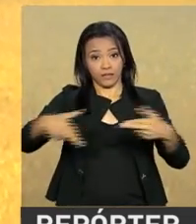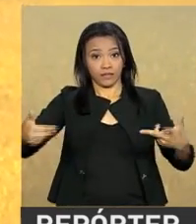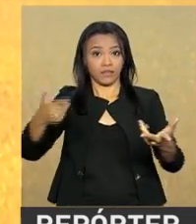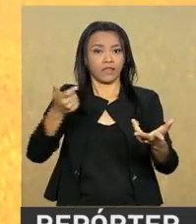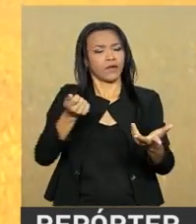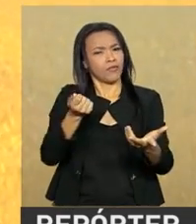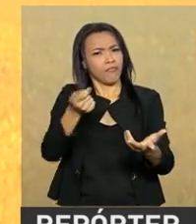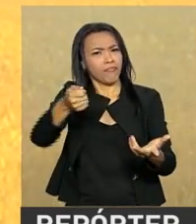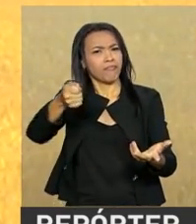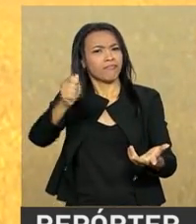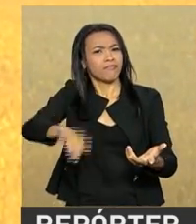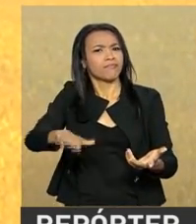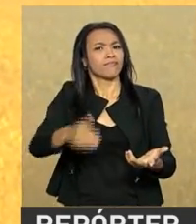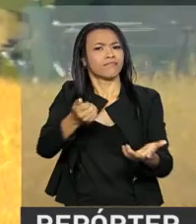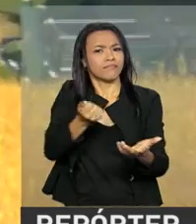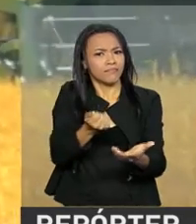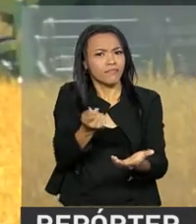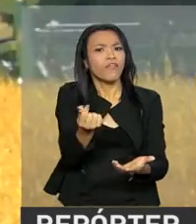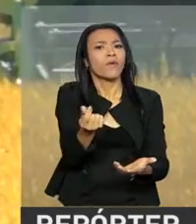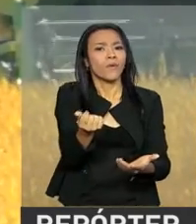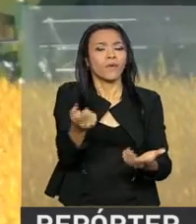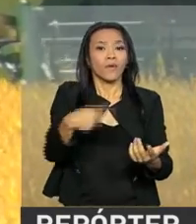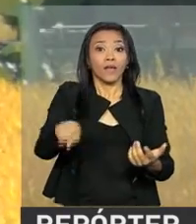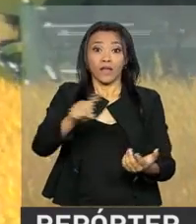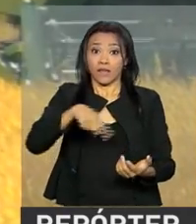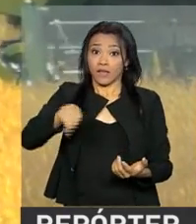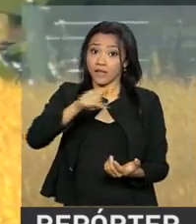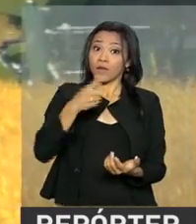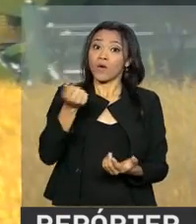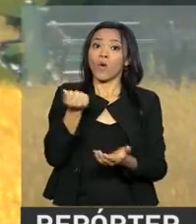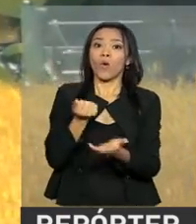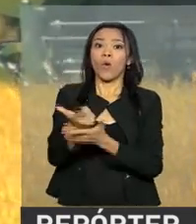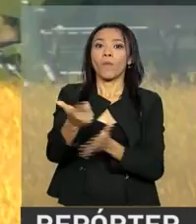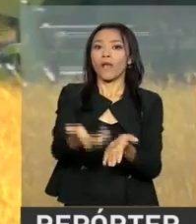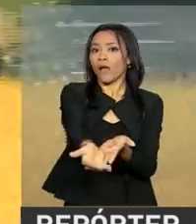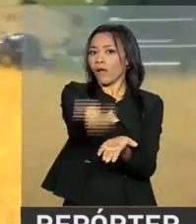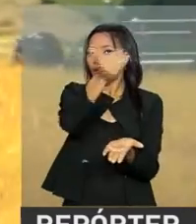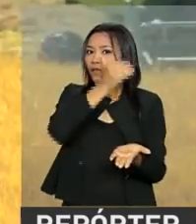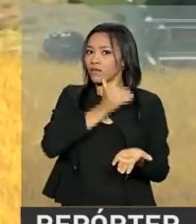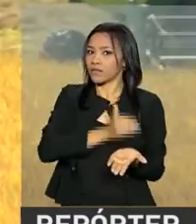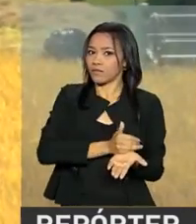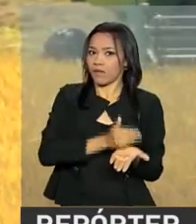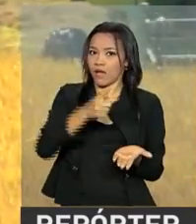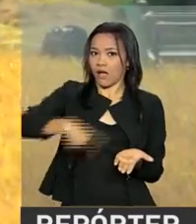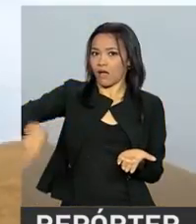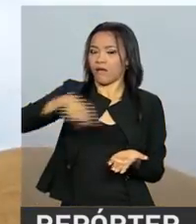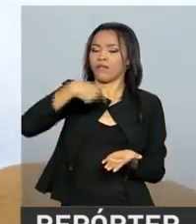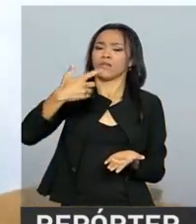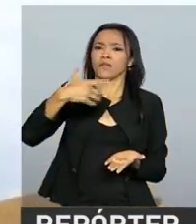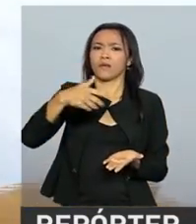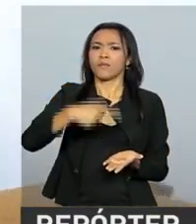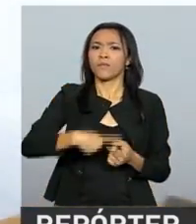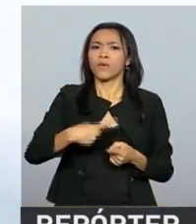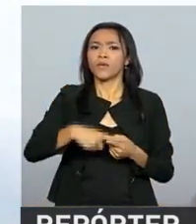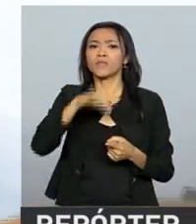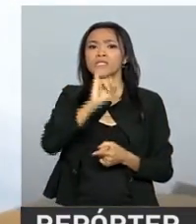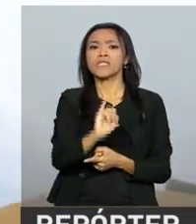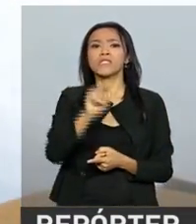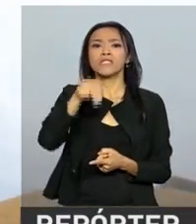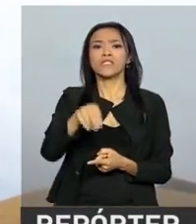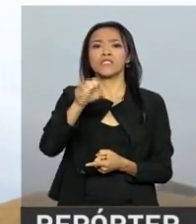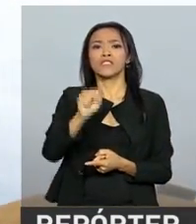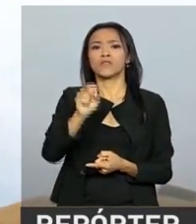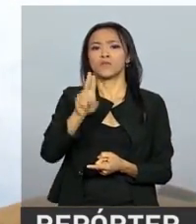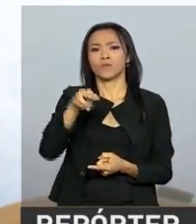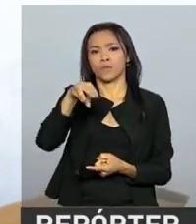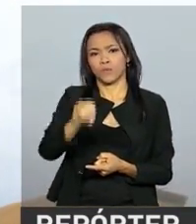um preço melhor, os produtores costumam fazer a chamada compra antecipada, pois os insumos, boa parte deles é